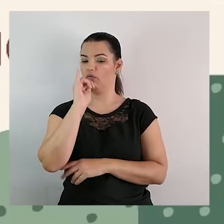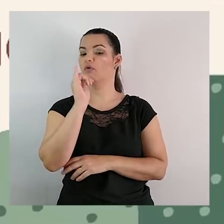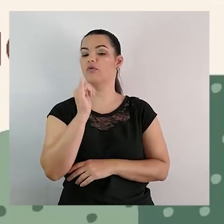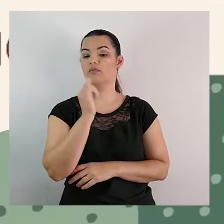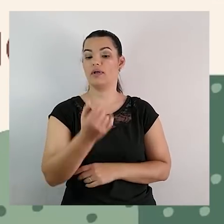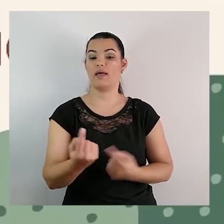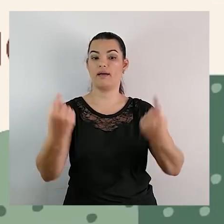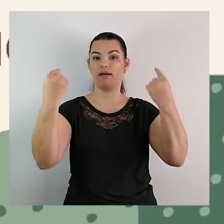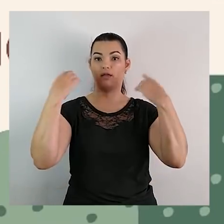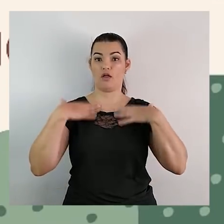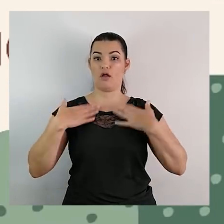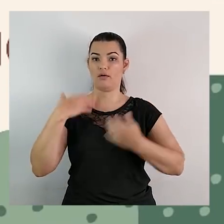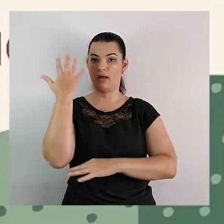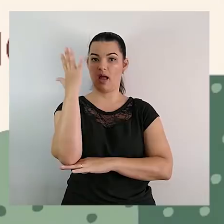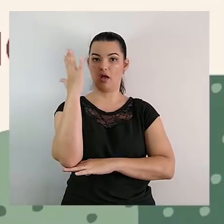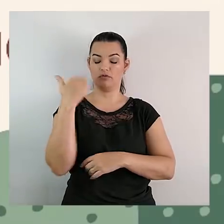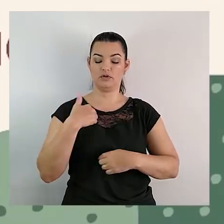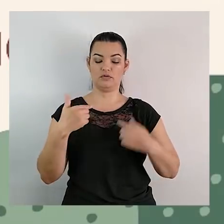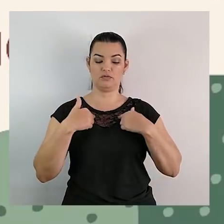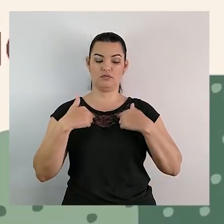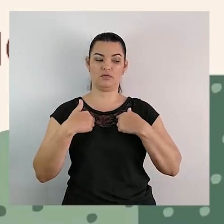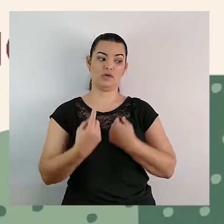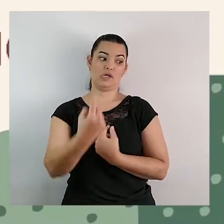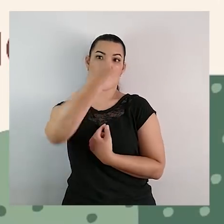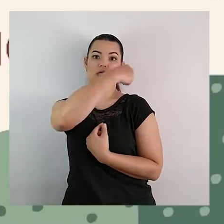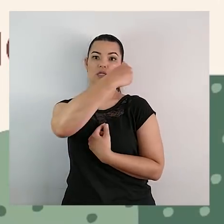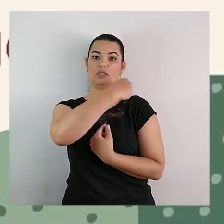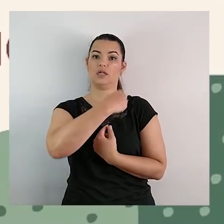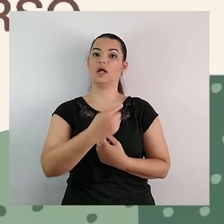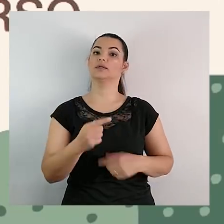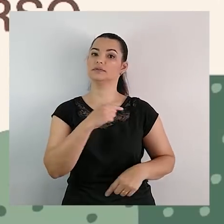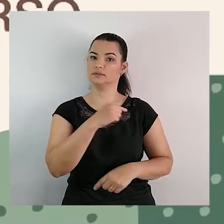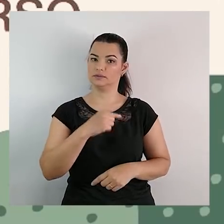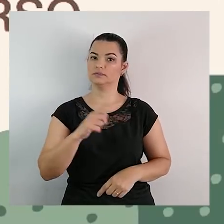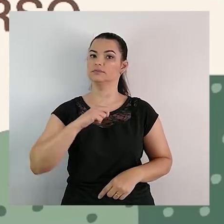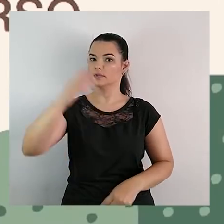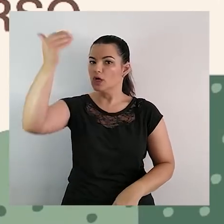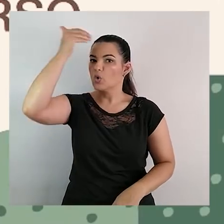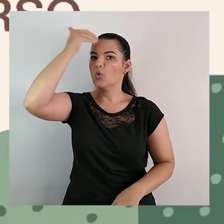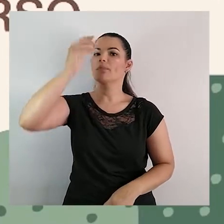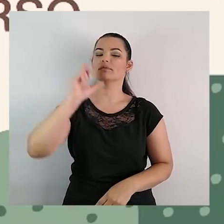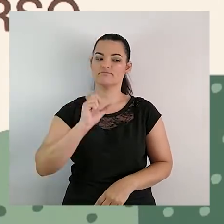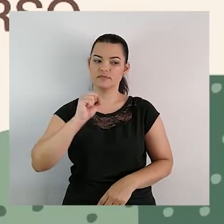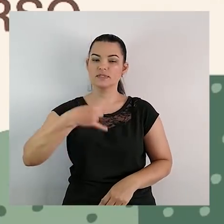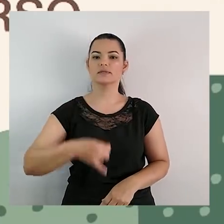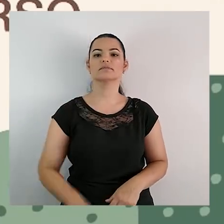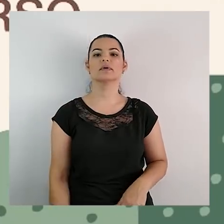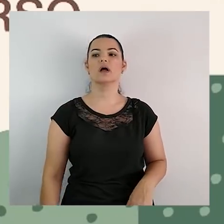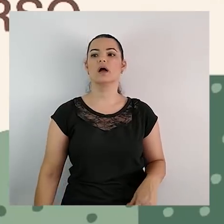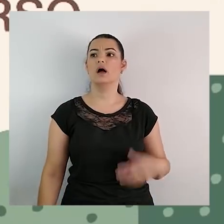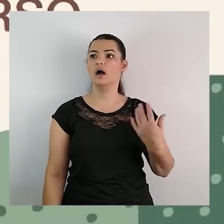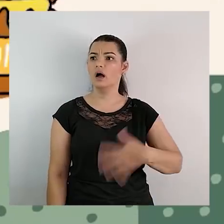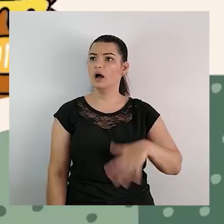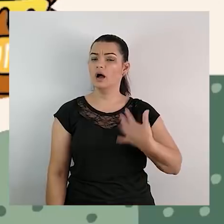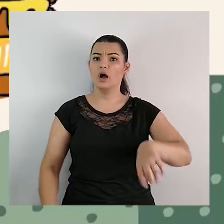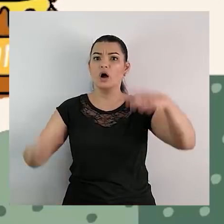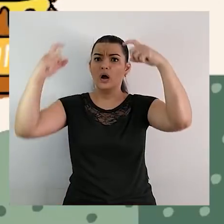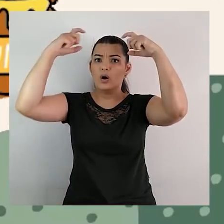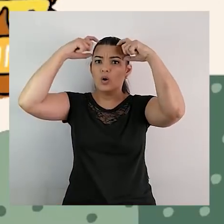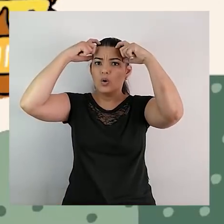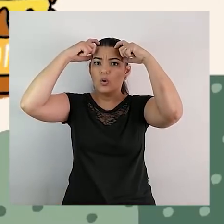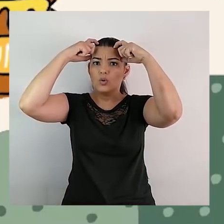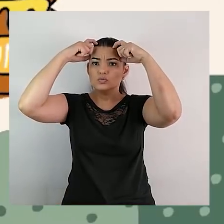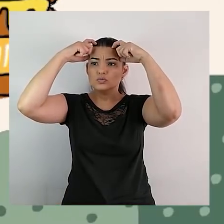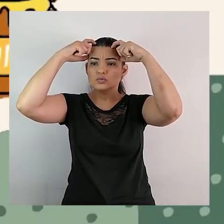E aqui vai um aviso. Cuidado com o seu abraço. O urso.